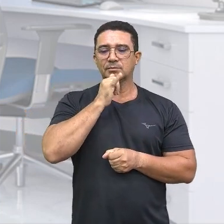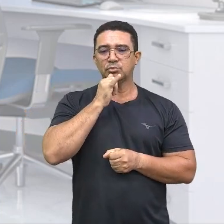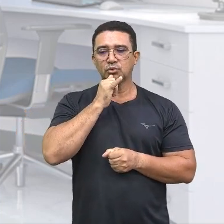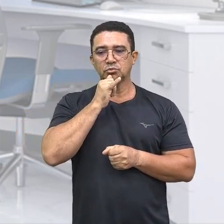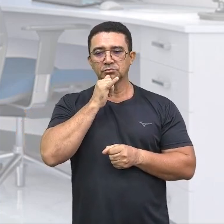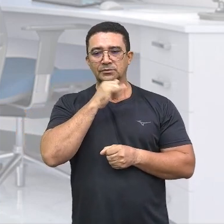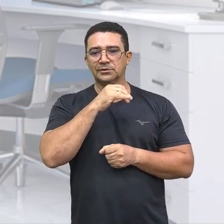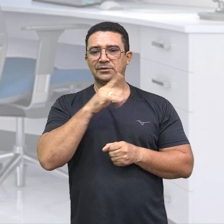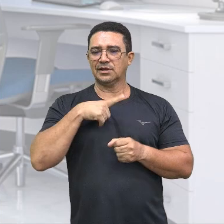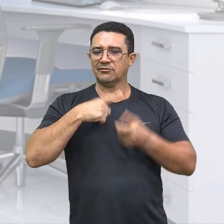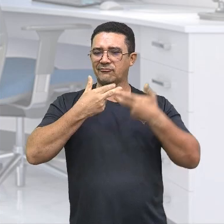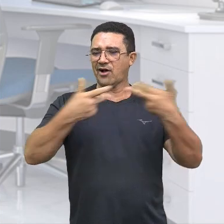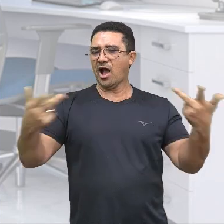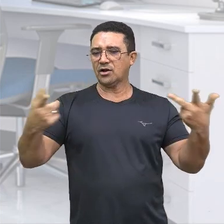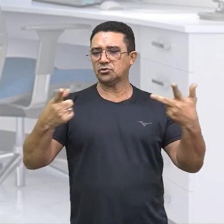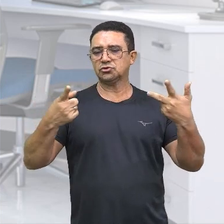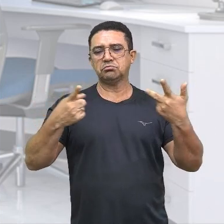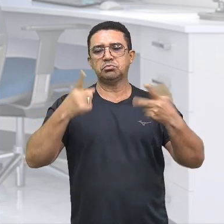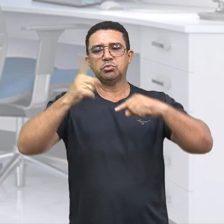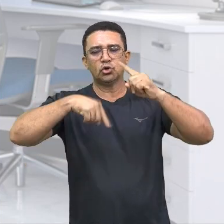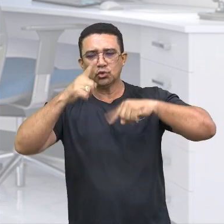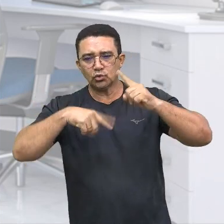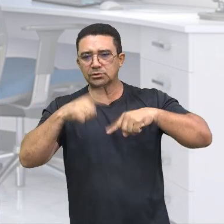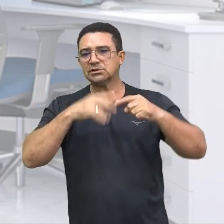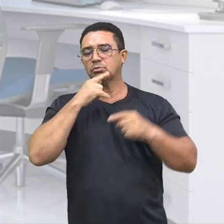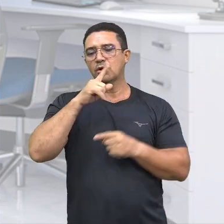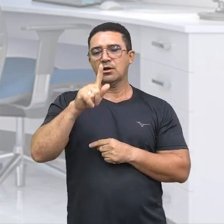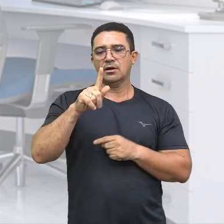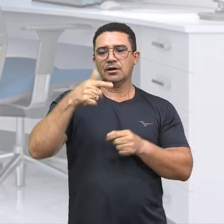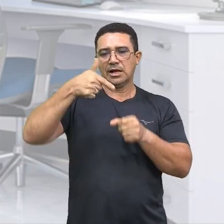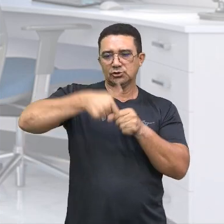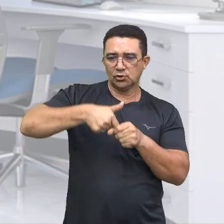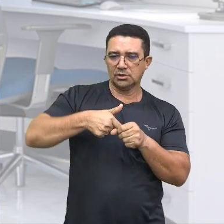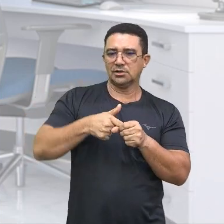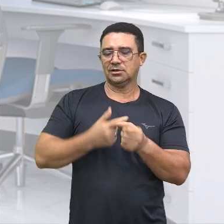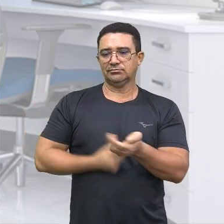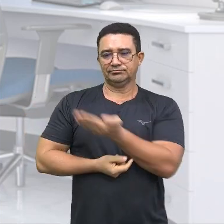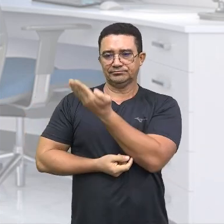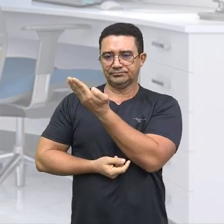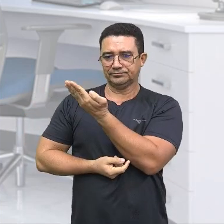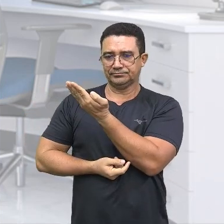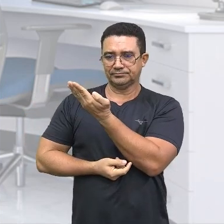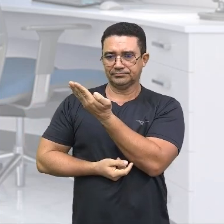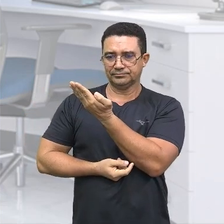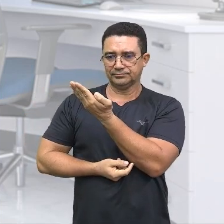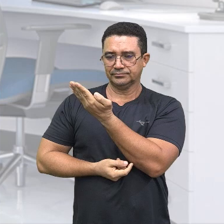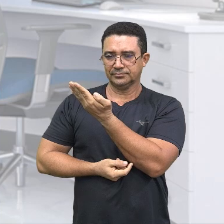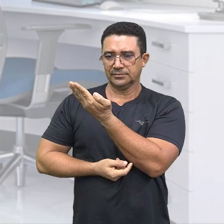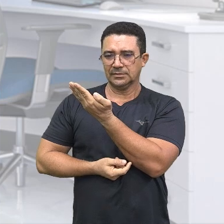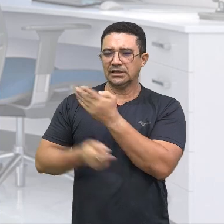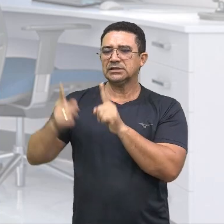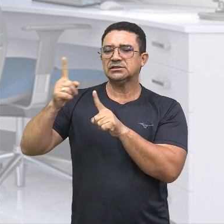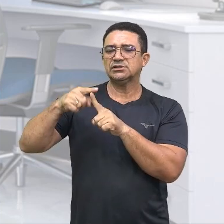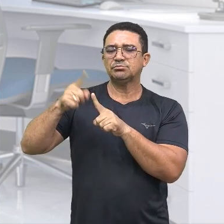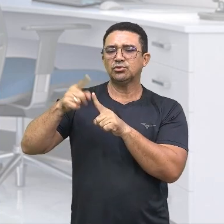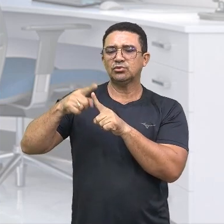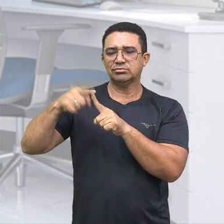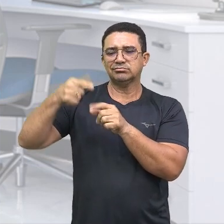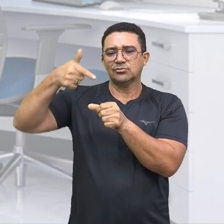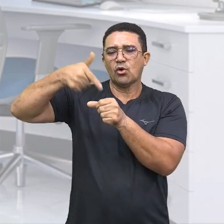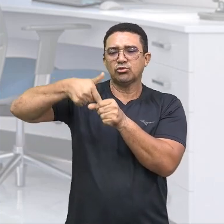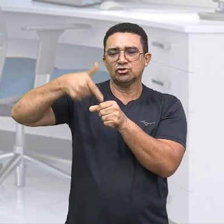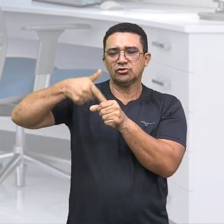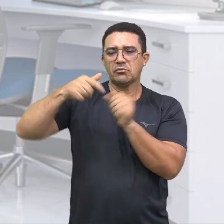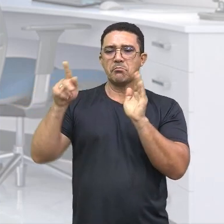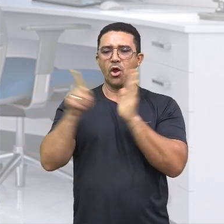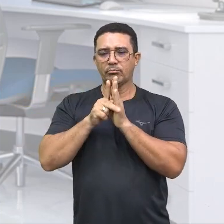dele subprodutos como, por exemplo, a gasolina, o querosene, o GLP, que é o gás liquefeito de petróleo,